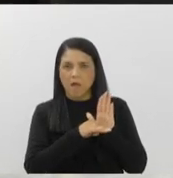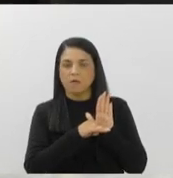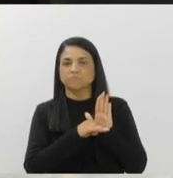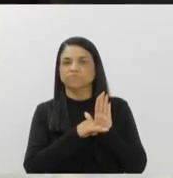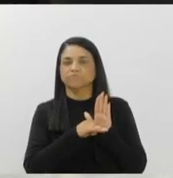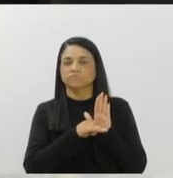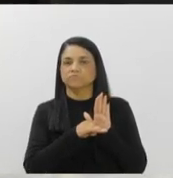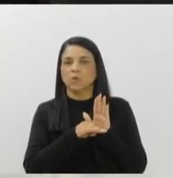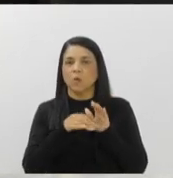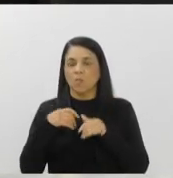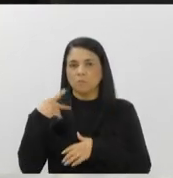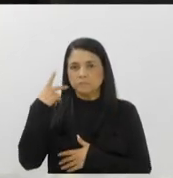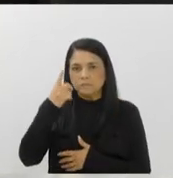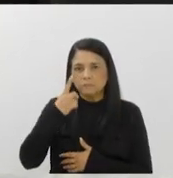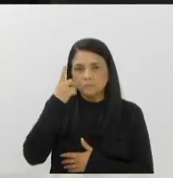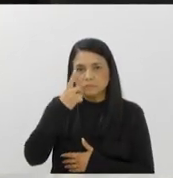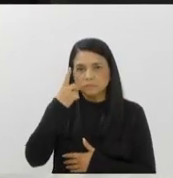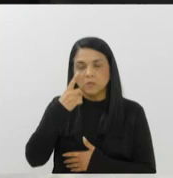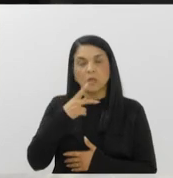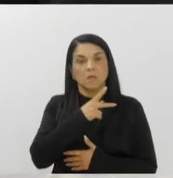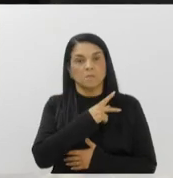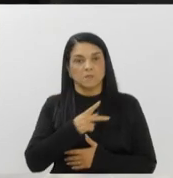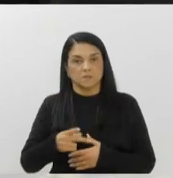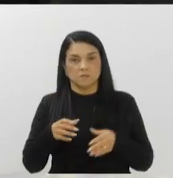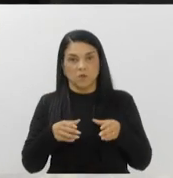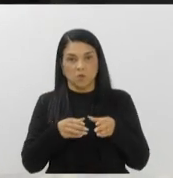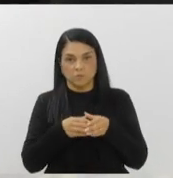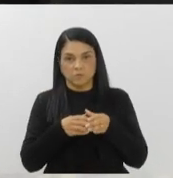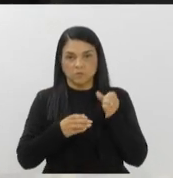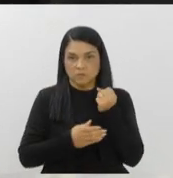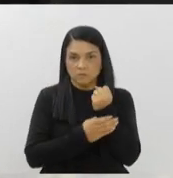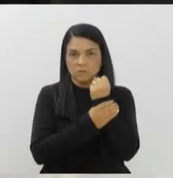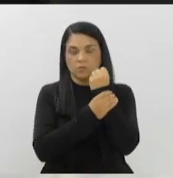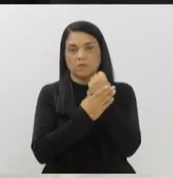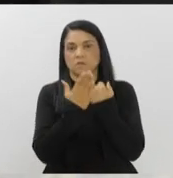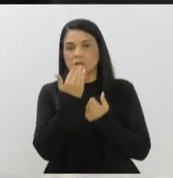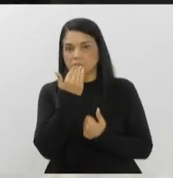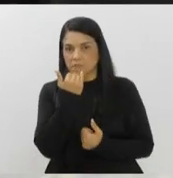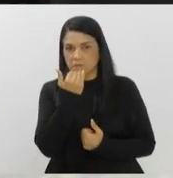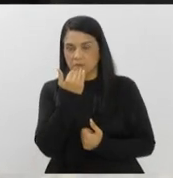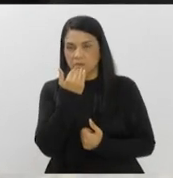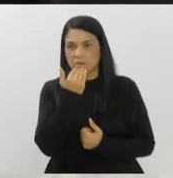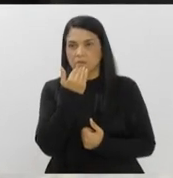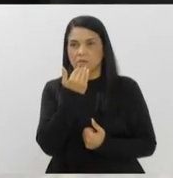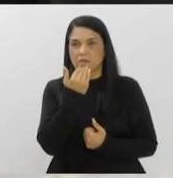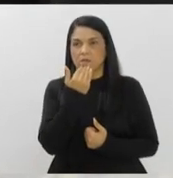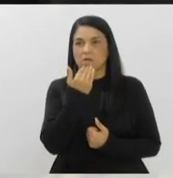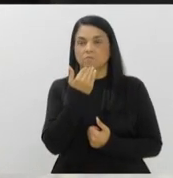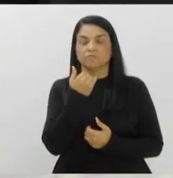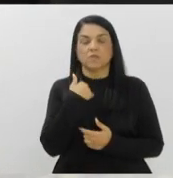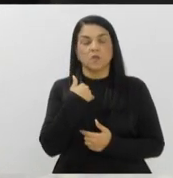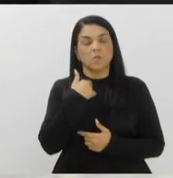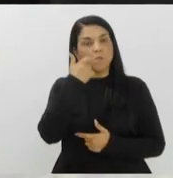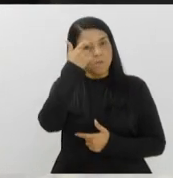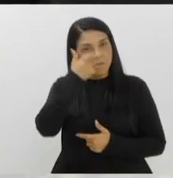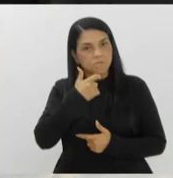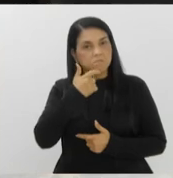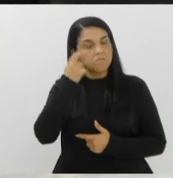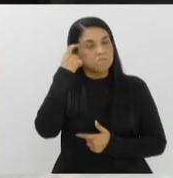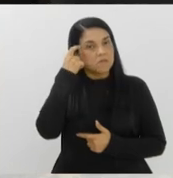como parlamentar e como presidenta também da Comissão de Segurança Alimentar. E acho que